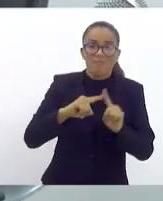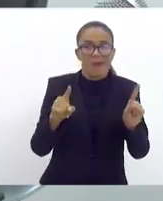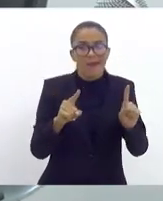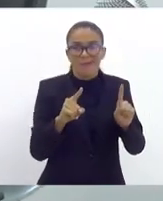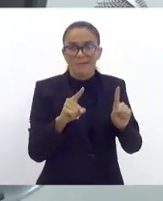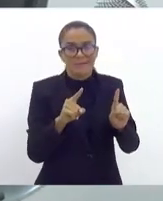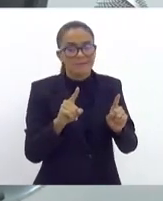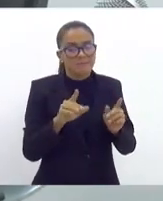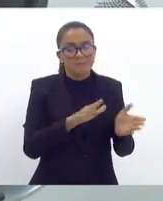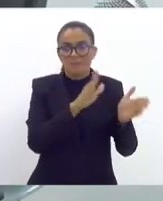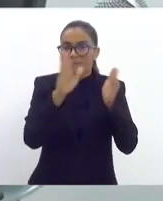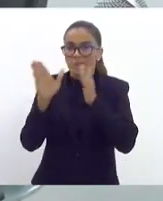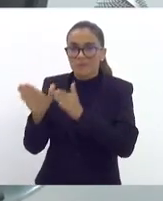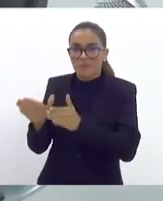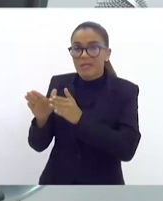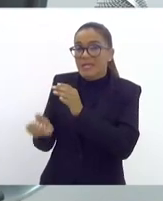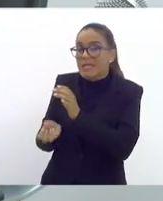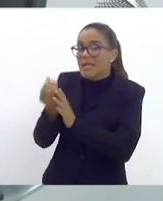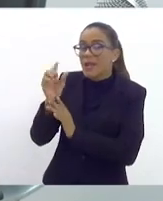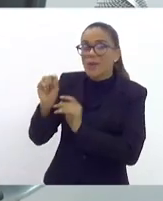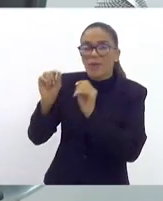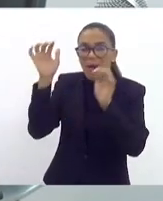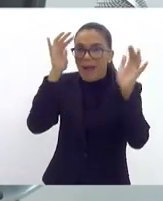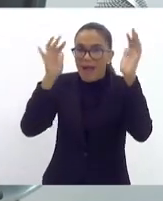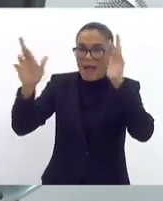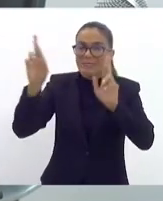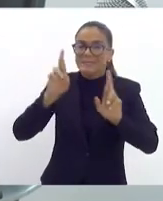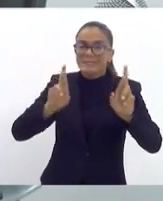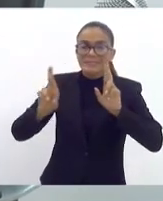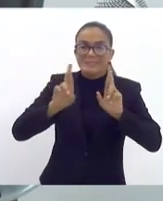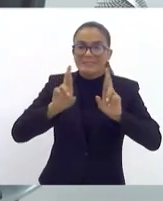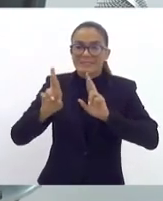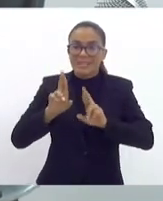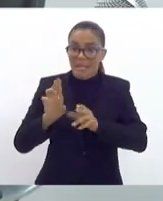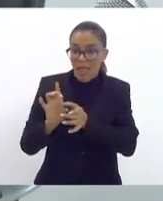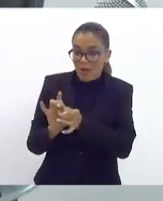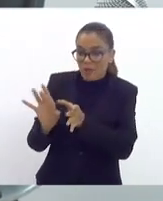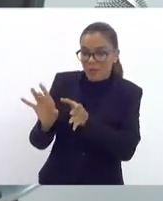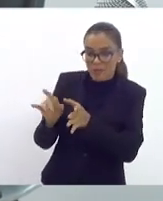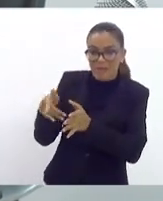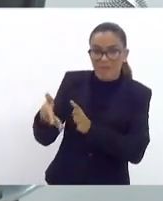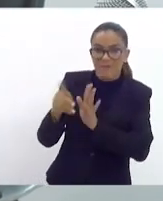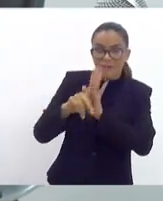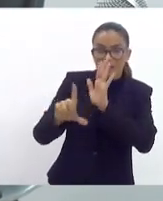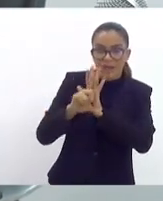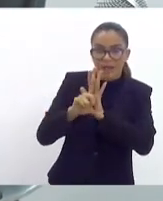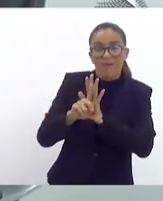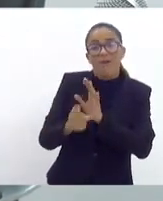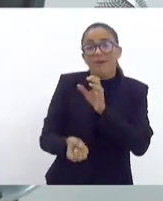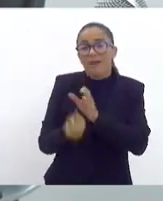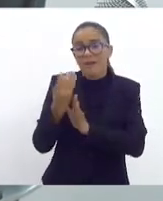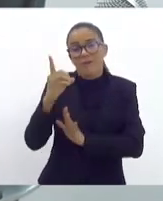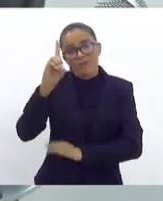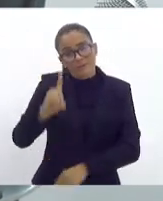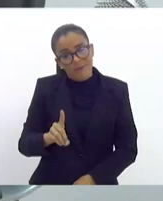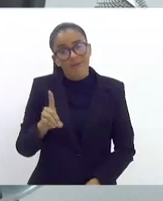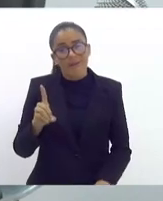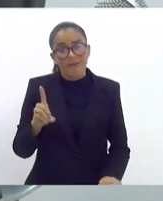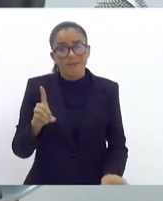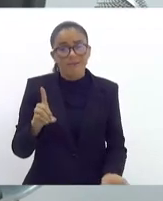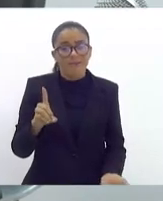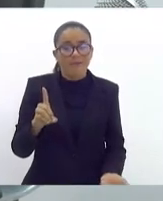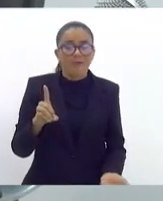Verônica Mas por outro lado cria uma expectativa que de fato por mais que autorizativo seja cria o direito isso é fato